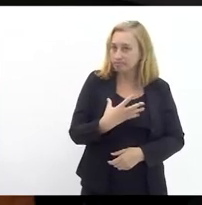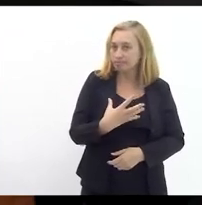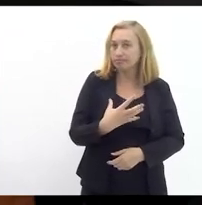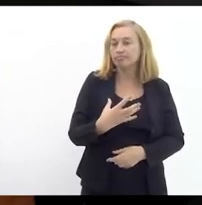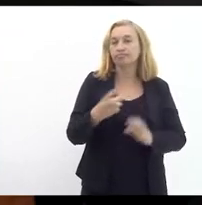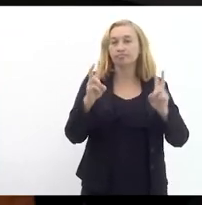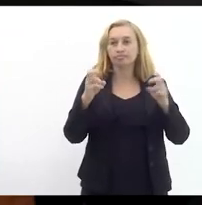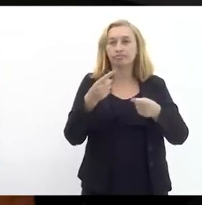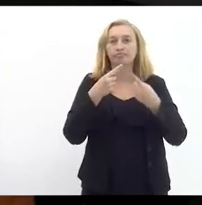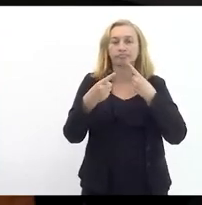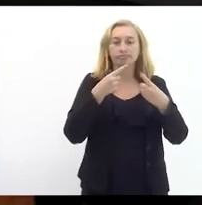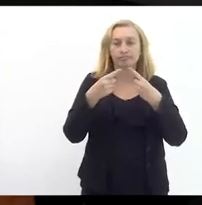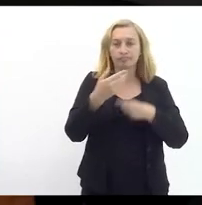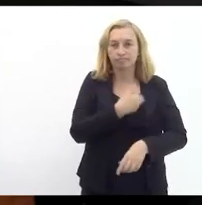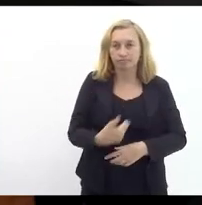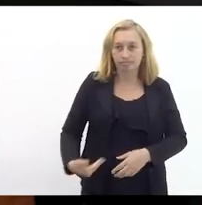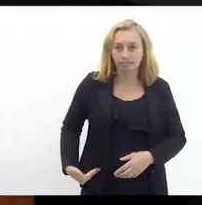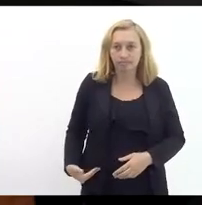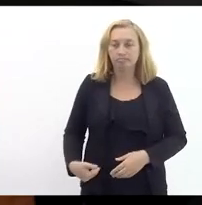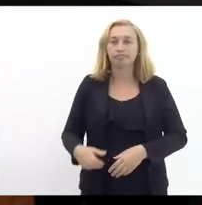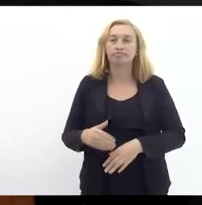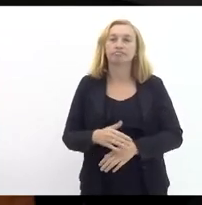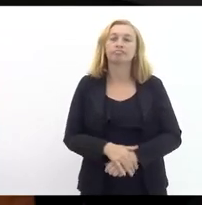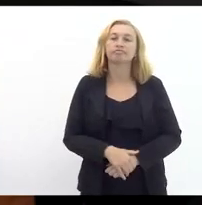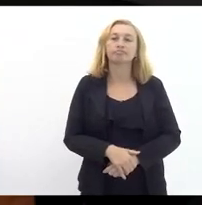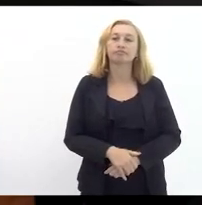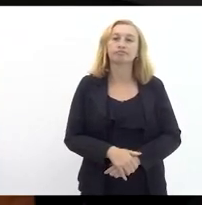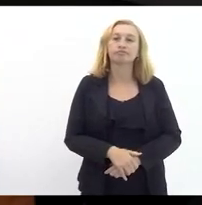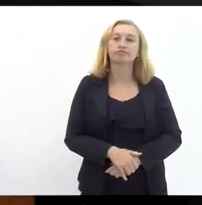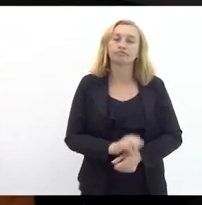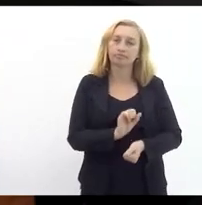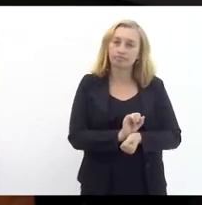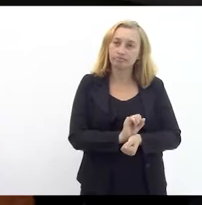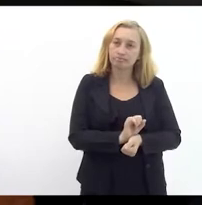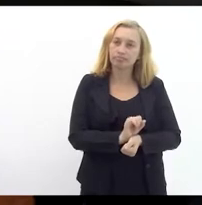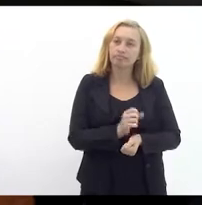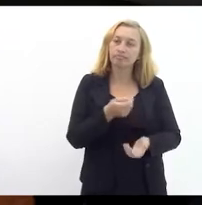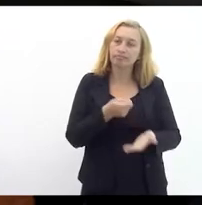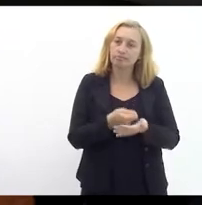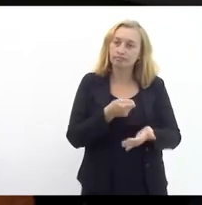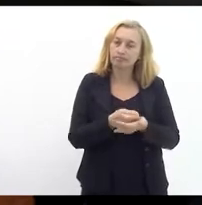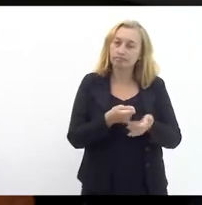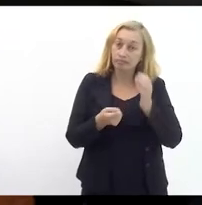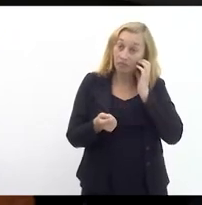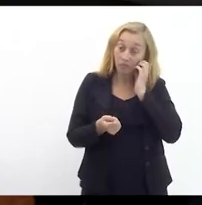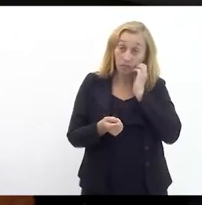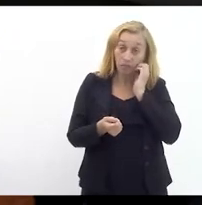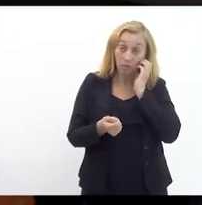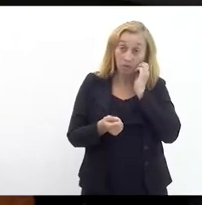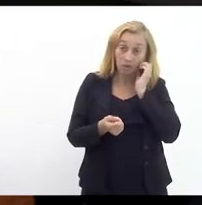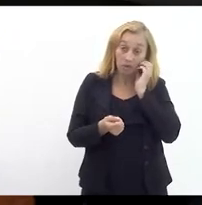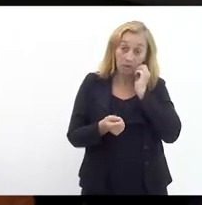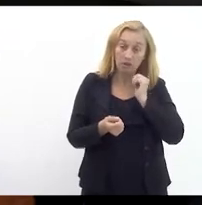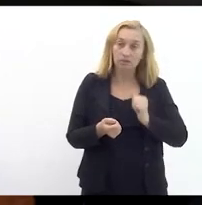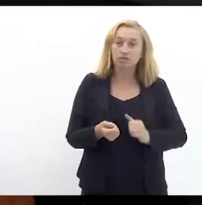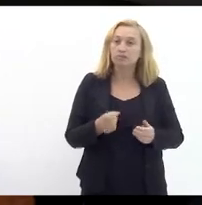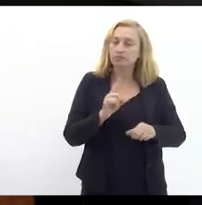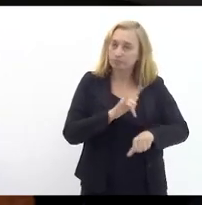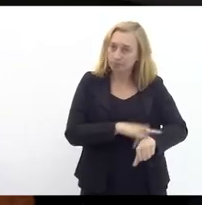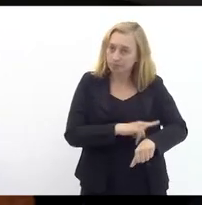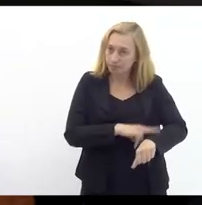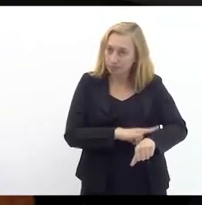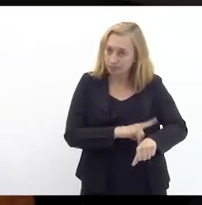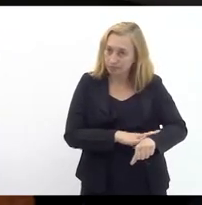que o governador, por enquanto, o governo ora suspendeu, a obrigação da questão dos banheiros,